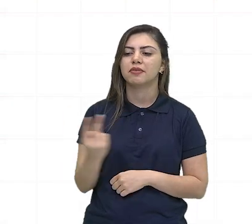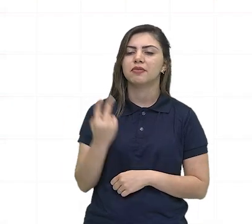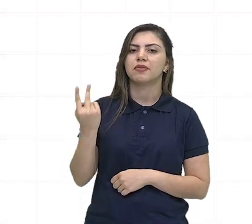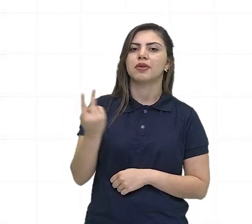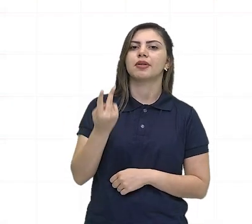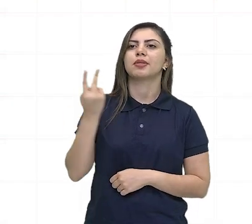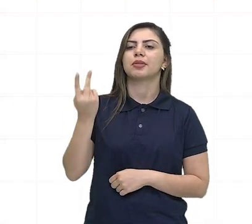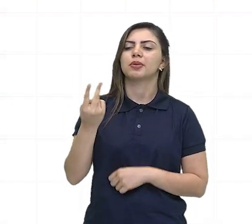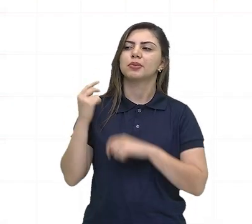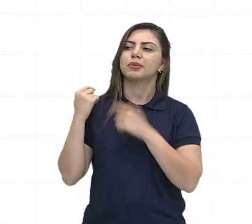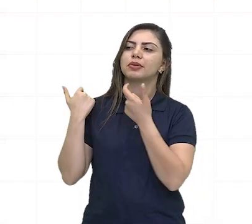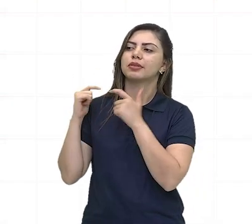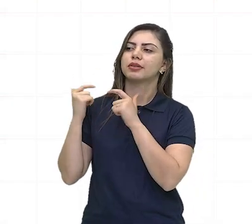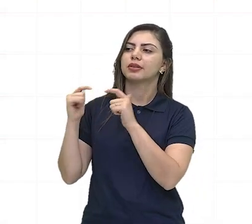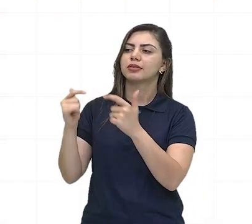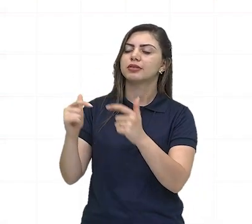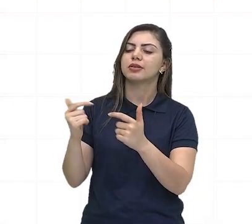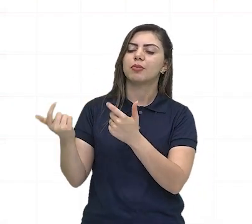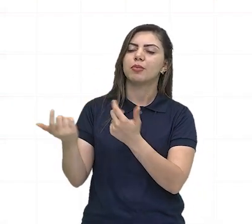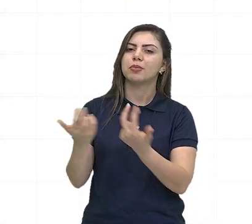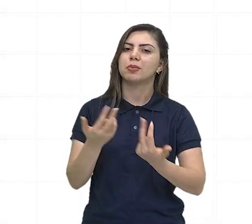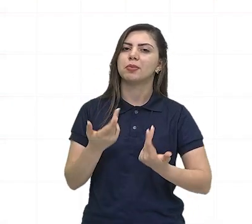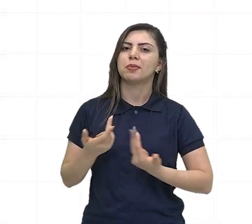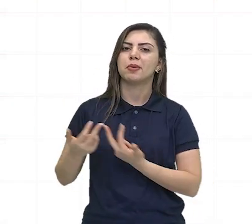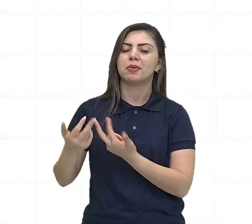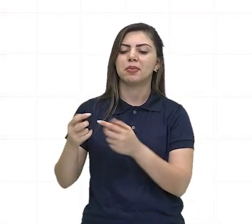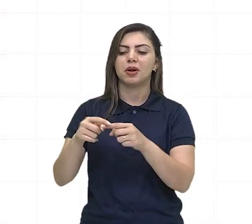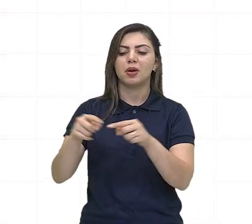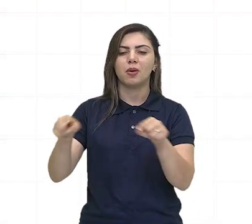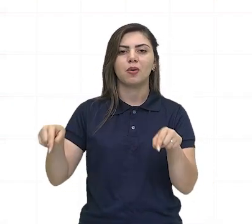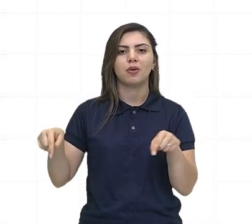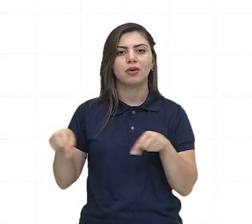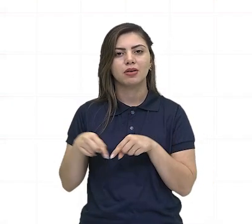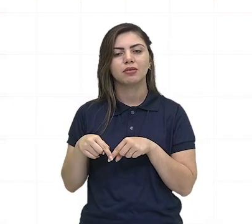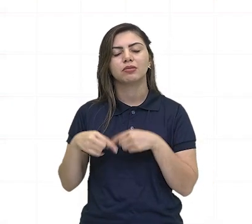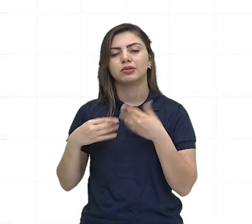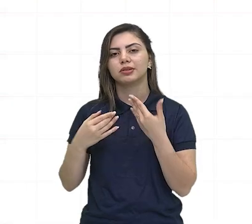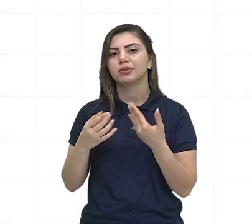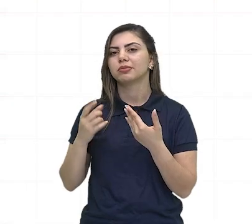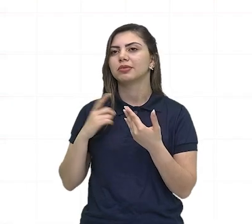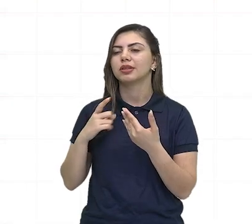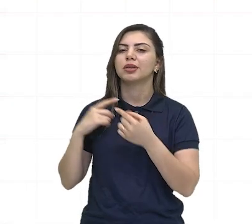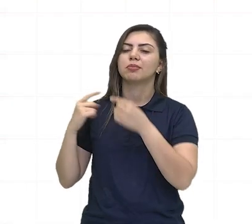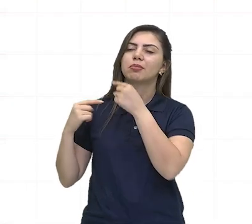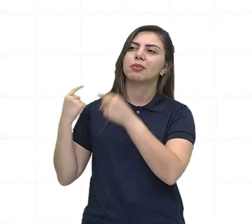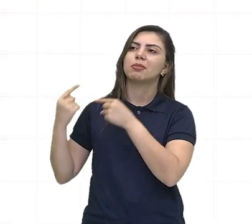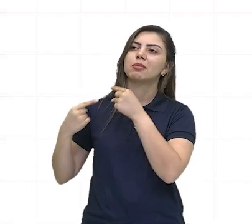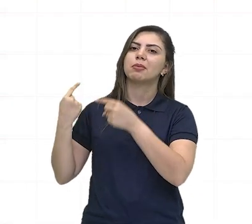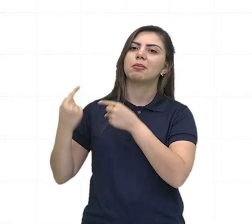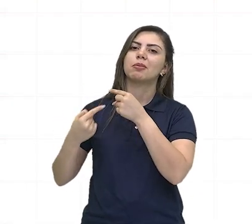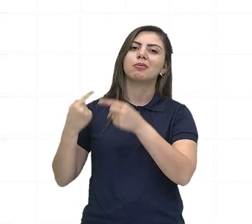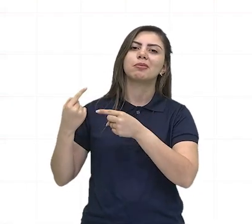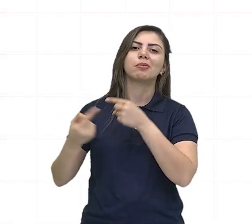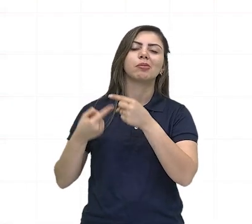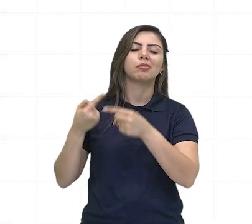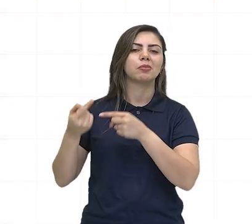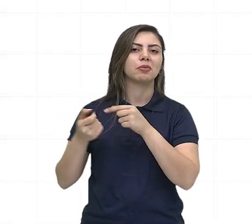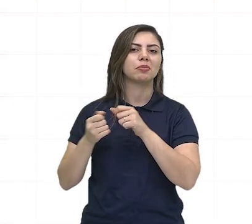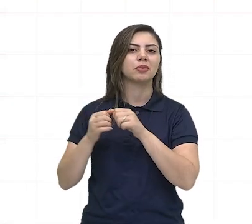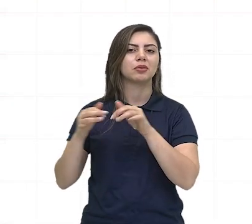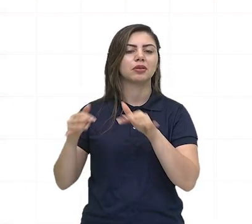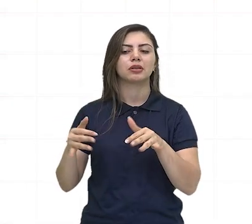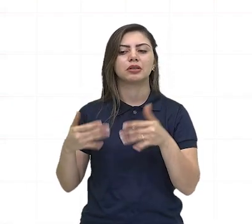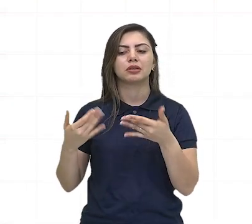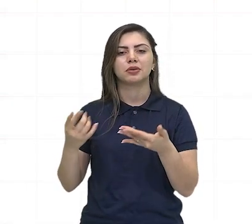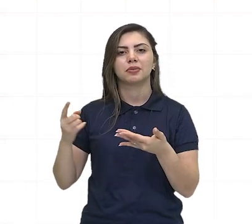valores, as mesmas tradições, e tudo isso vai sendo passado de geração a geração, reforçando